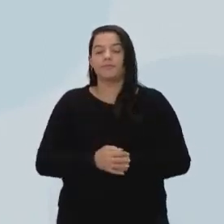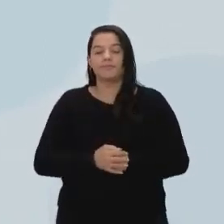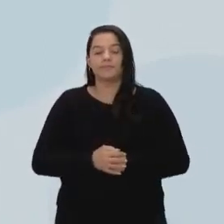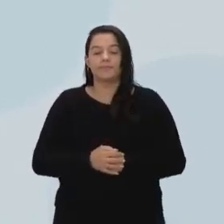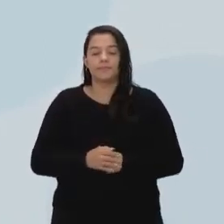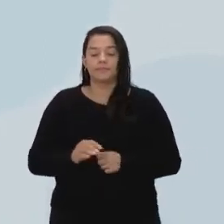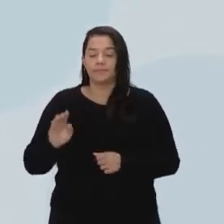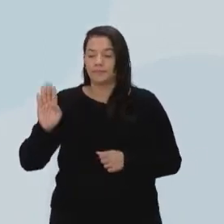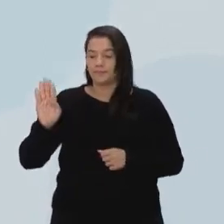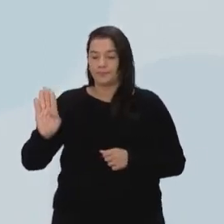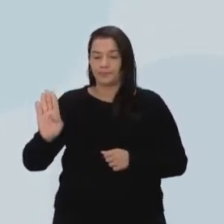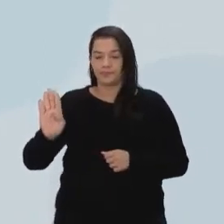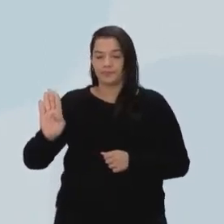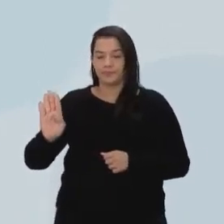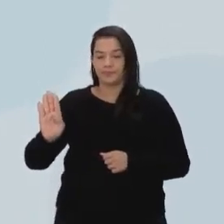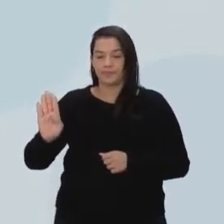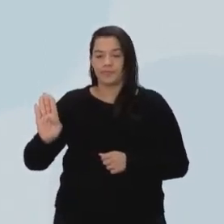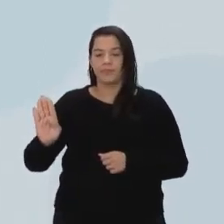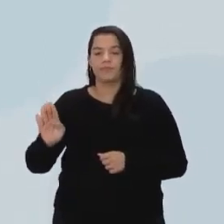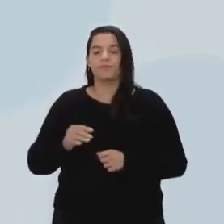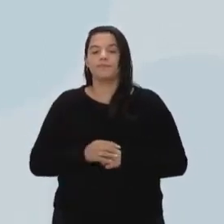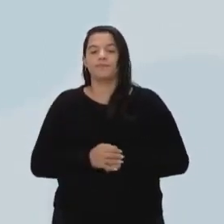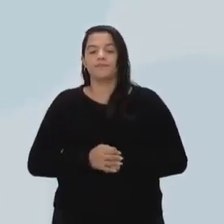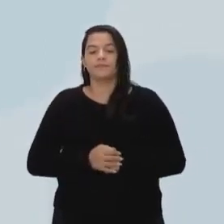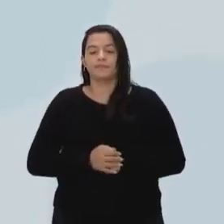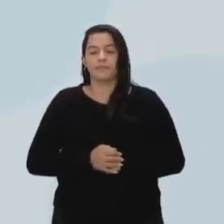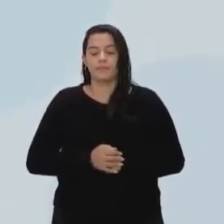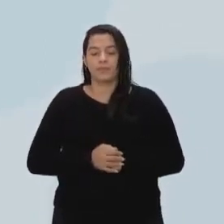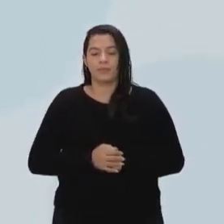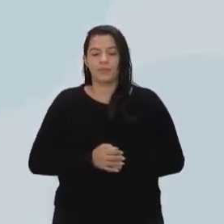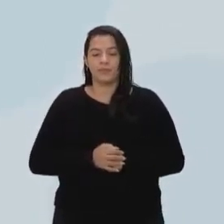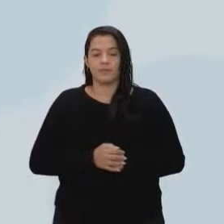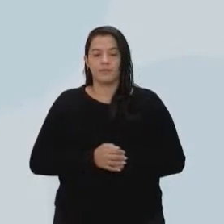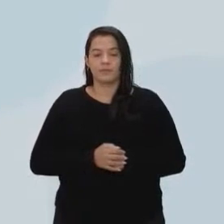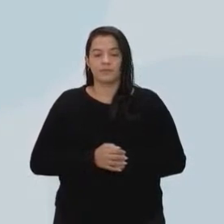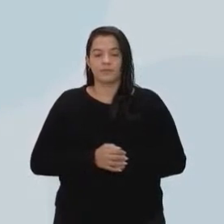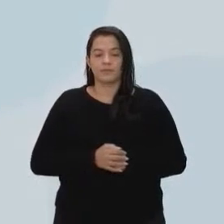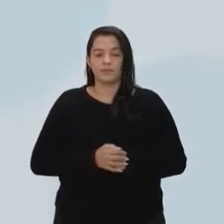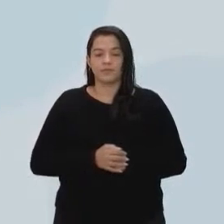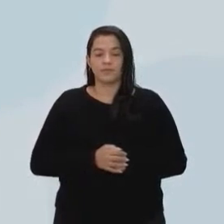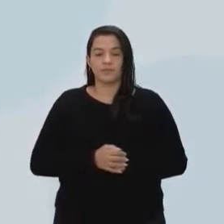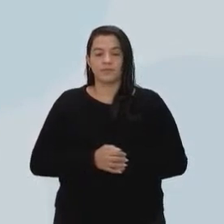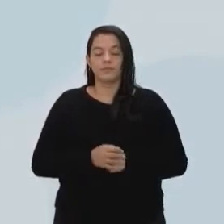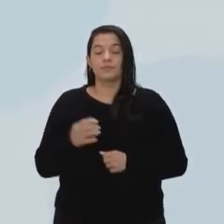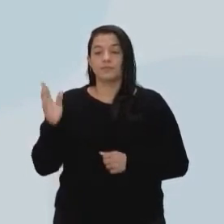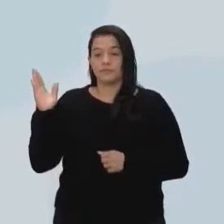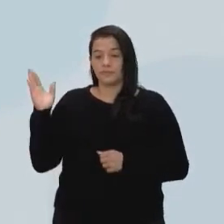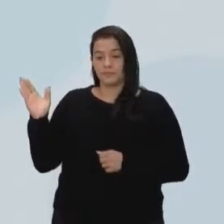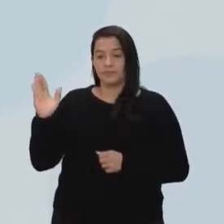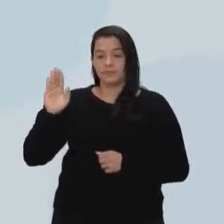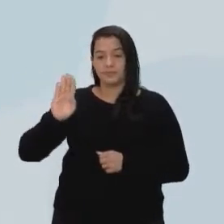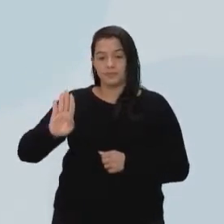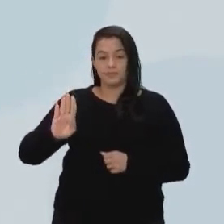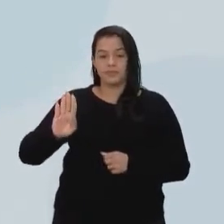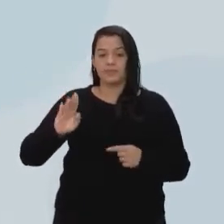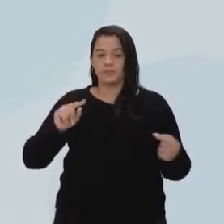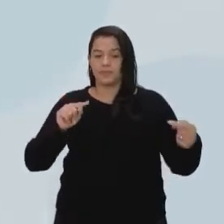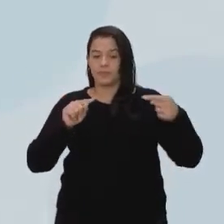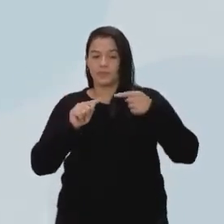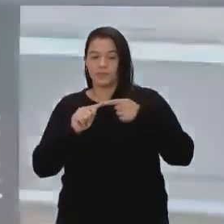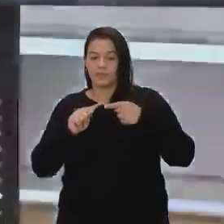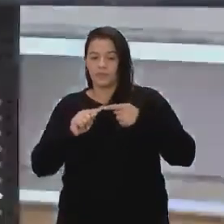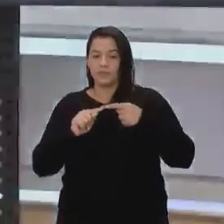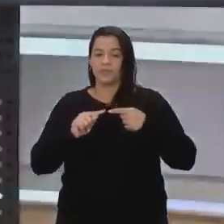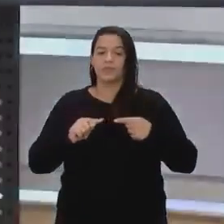professor? Item B. No processo de calcinação, ocorre diminuição da massa de material sólido. Professor, o senhor acha que o senhor